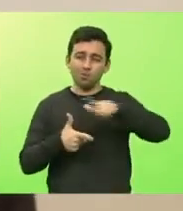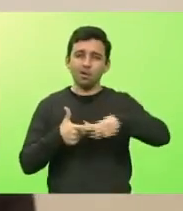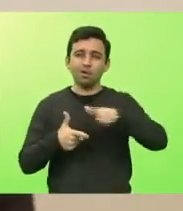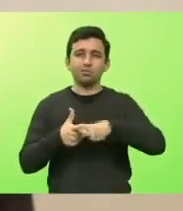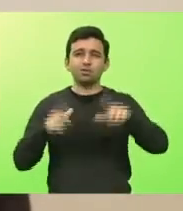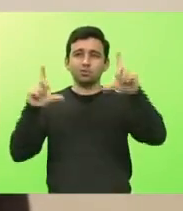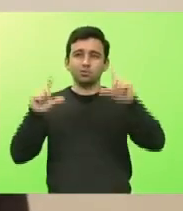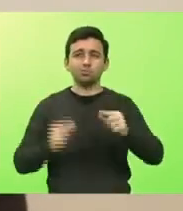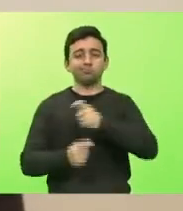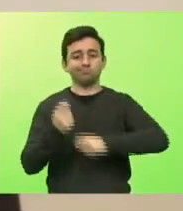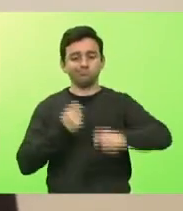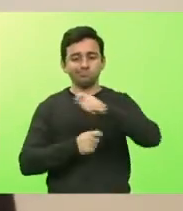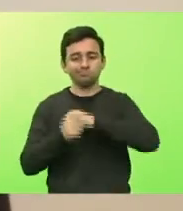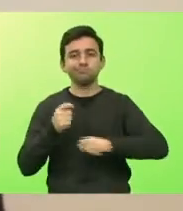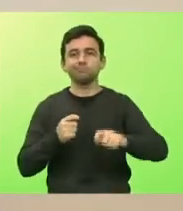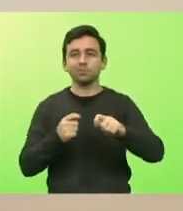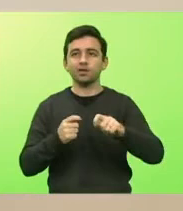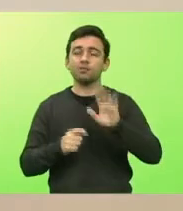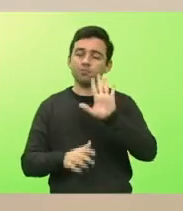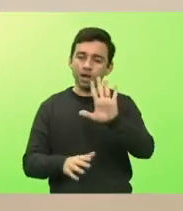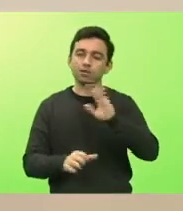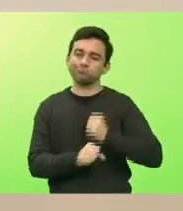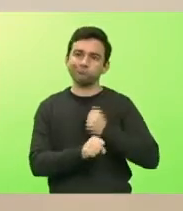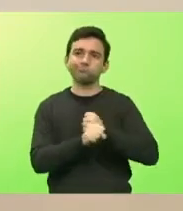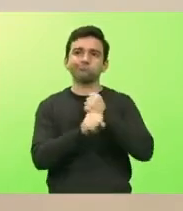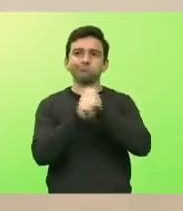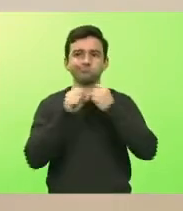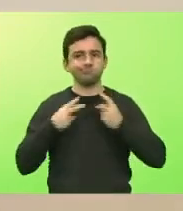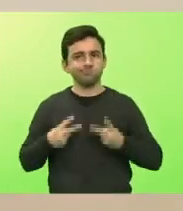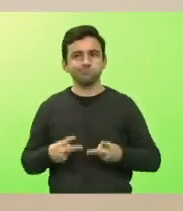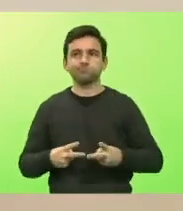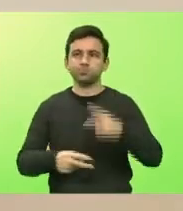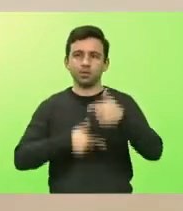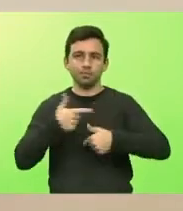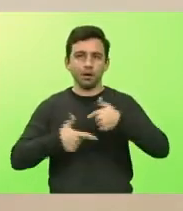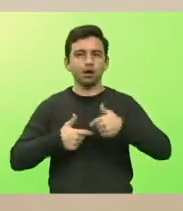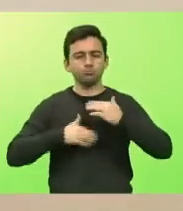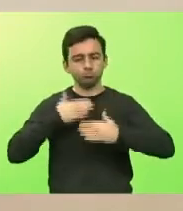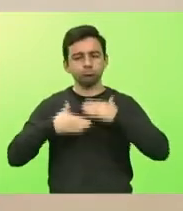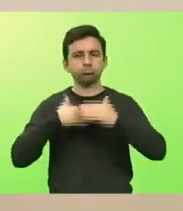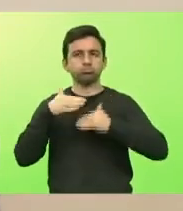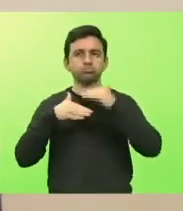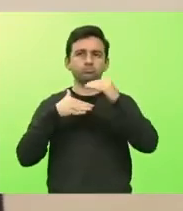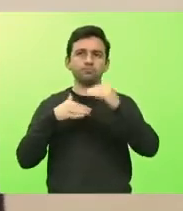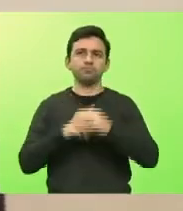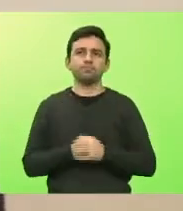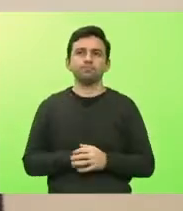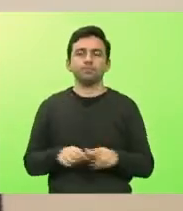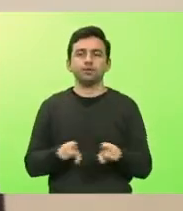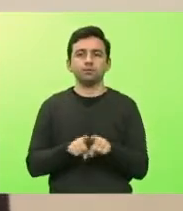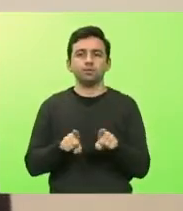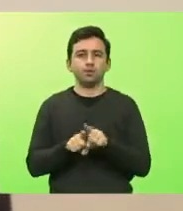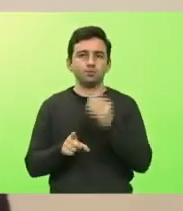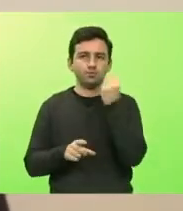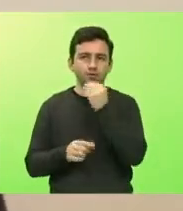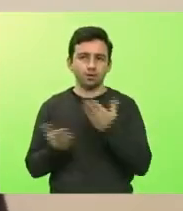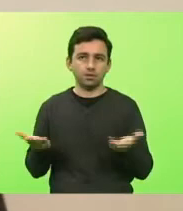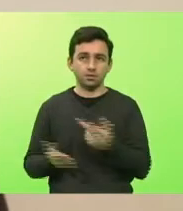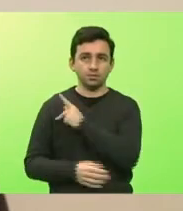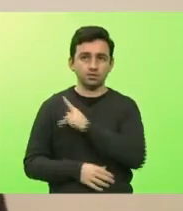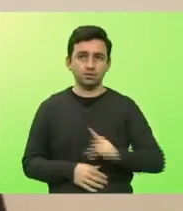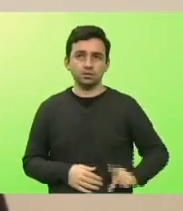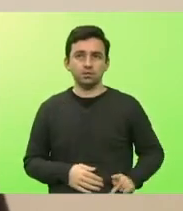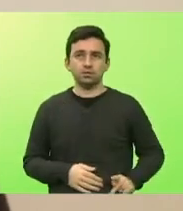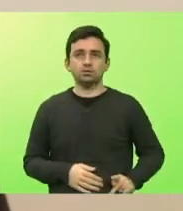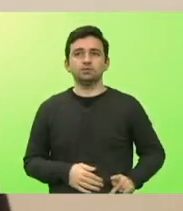movimento econômico, mas as obras continuam e o trabalho está sendo desenvolvido. Eu quero aproveitar essa oportunidade, senhor presidente, que